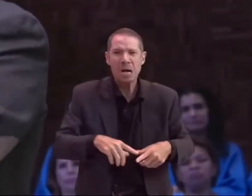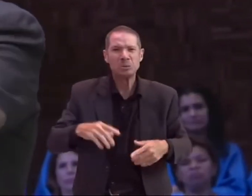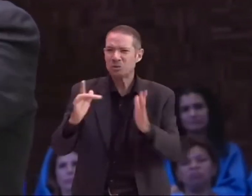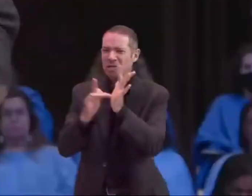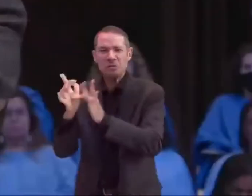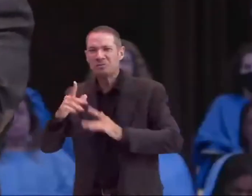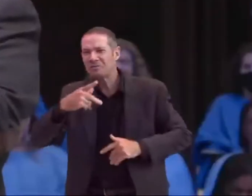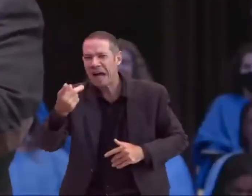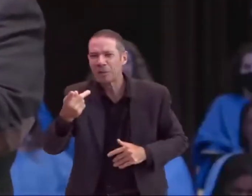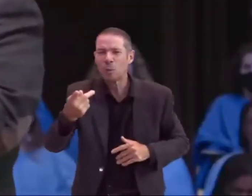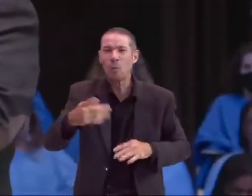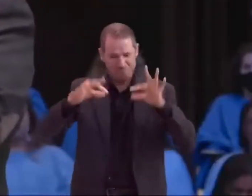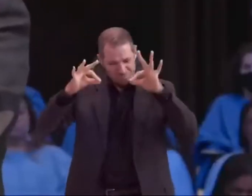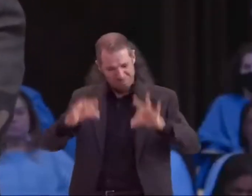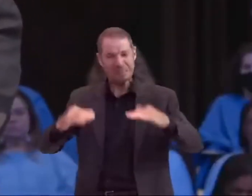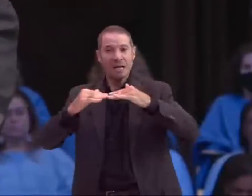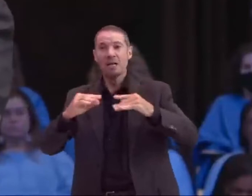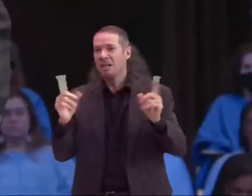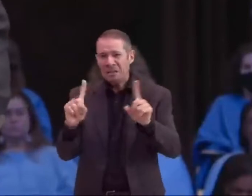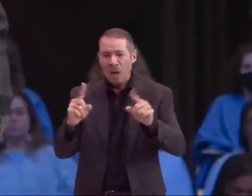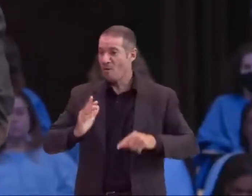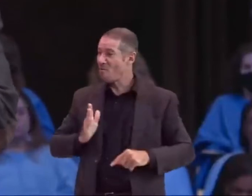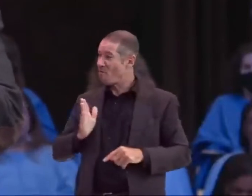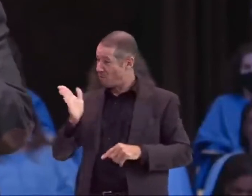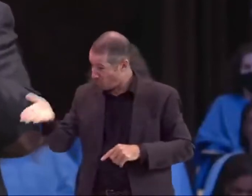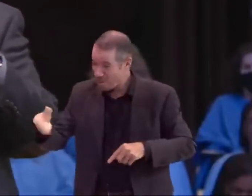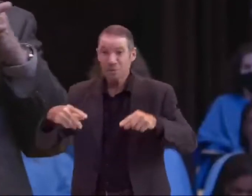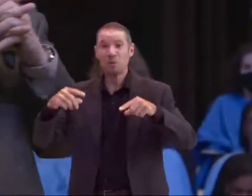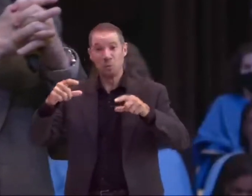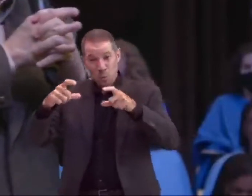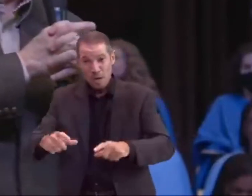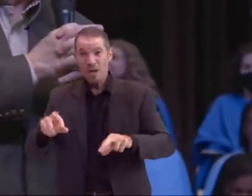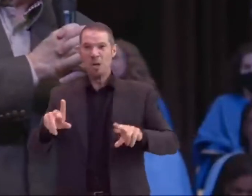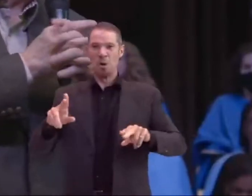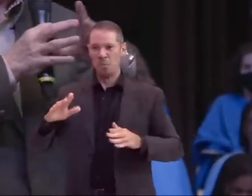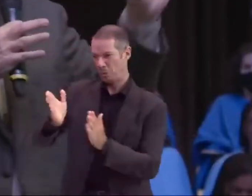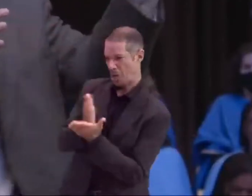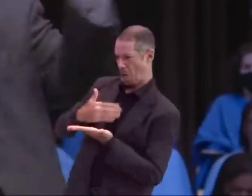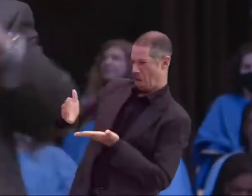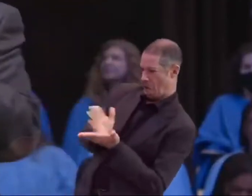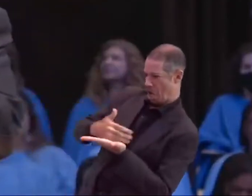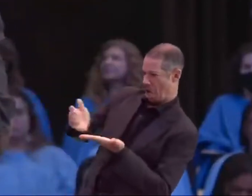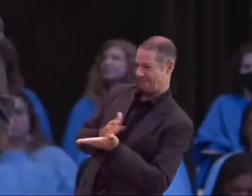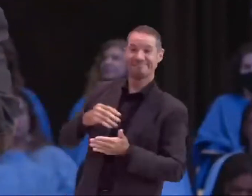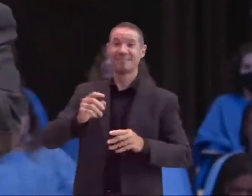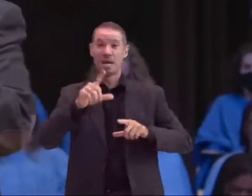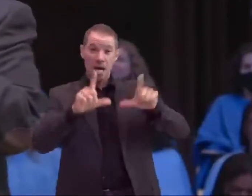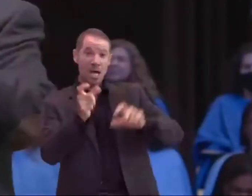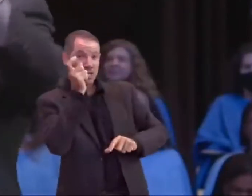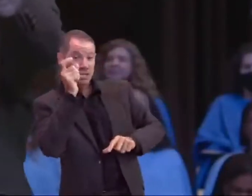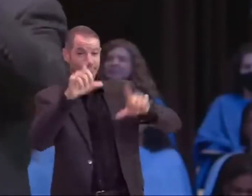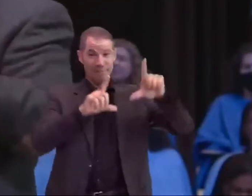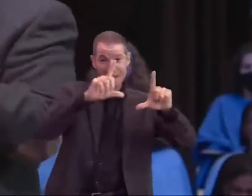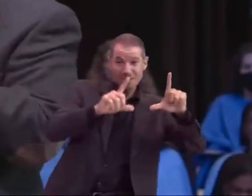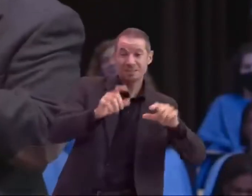Jesus falou era literal quarto. Não, eu fui porque era o lugar que os meus irmãos não iam me incomodar, eles estavam assistindo televisão naquela hora,